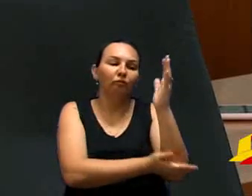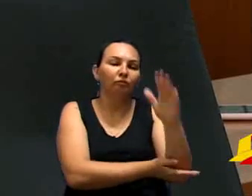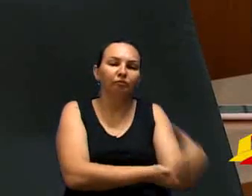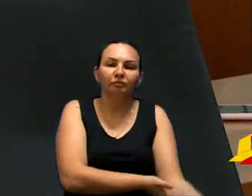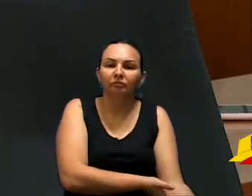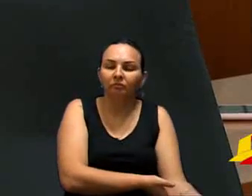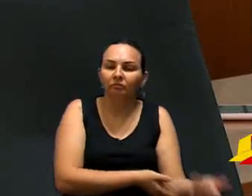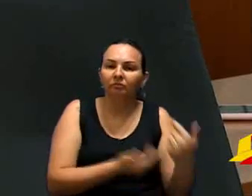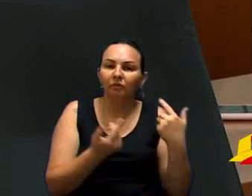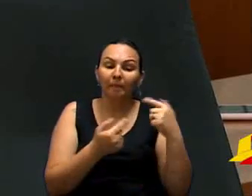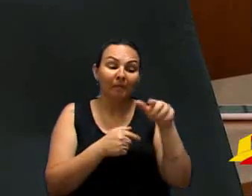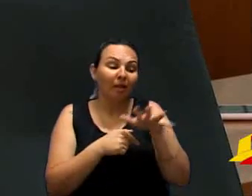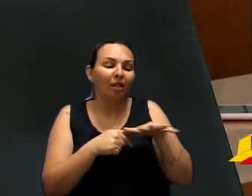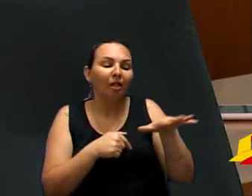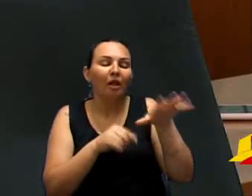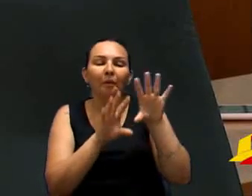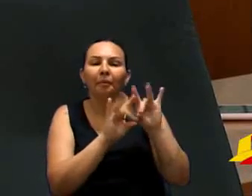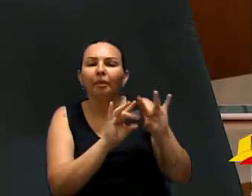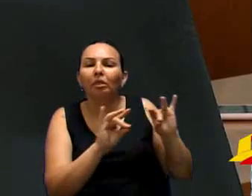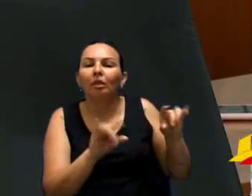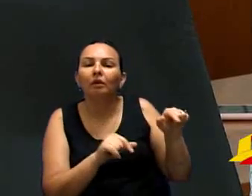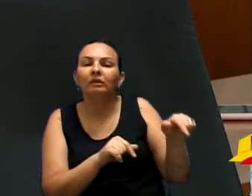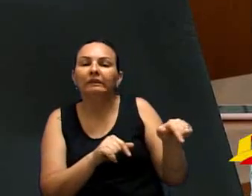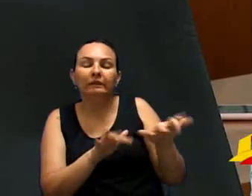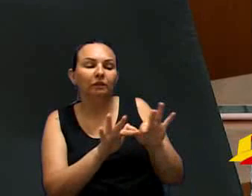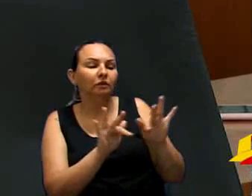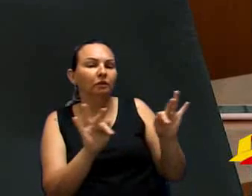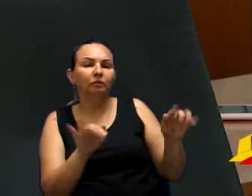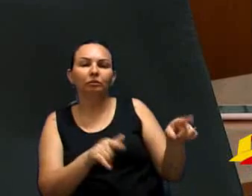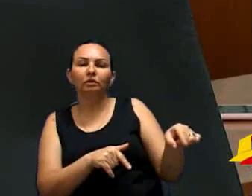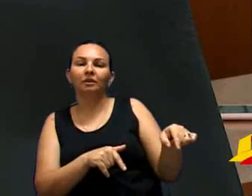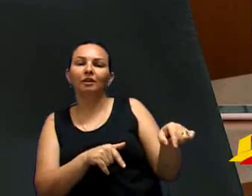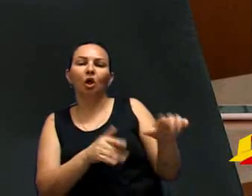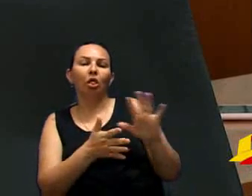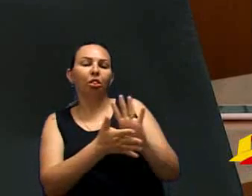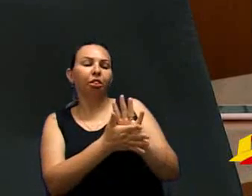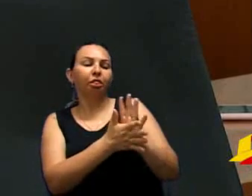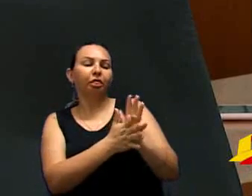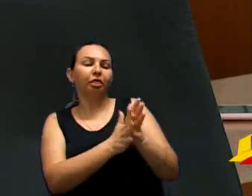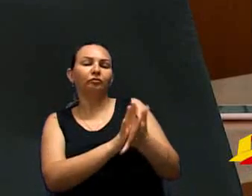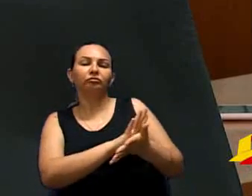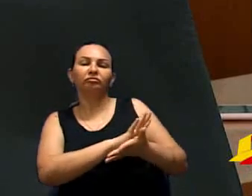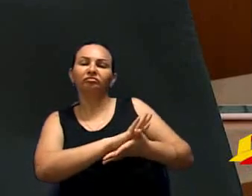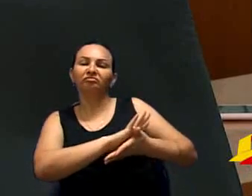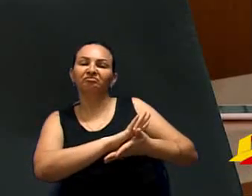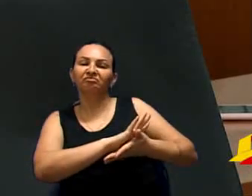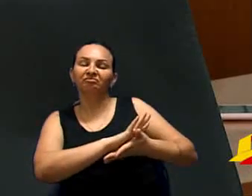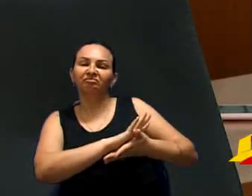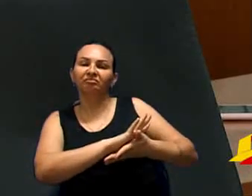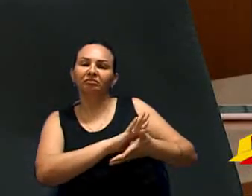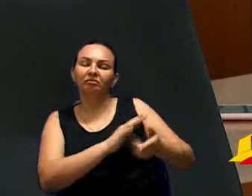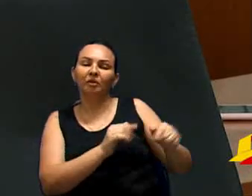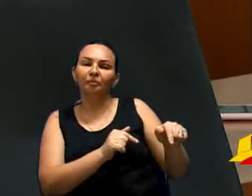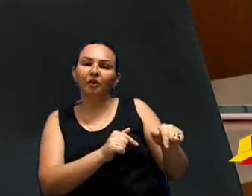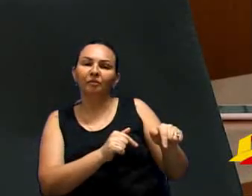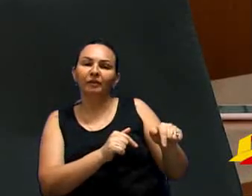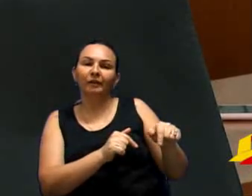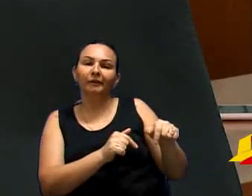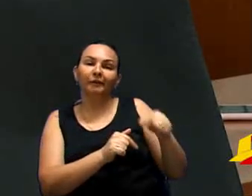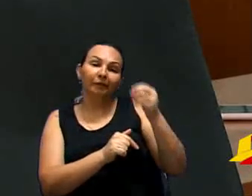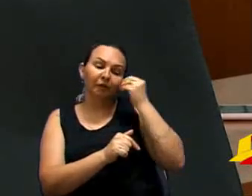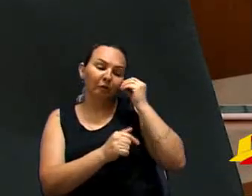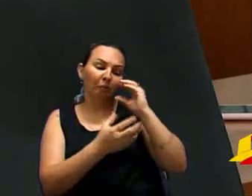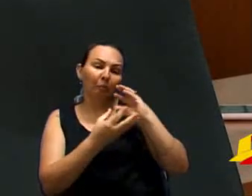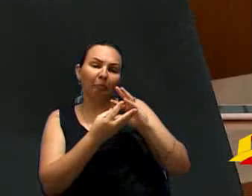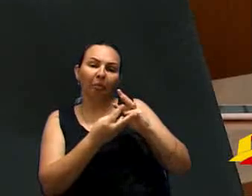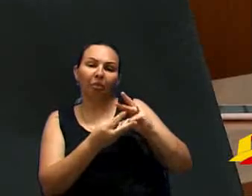balanço oficial ele está sendo ele simplesmente destruiu a alma dele ea tendência se fragmentar